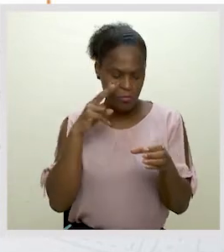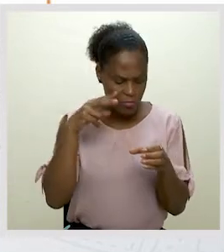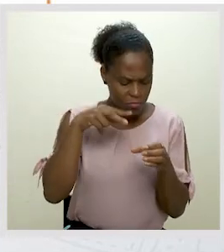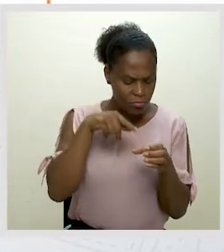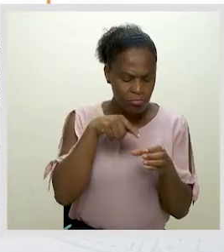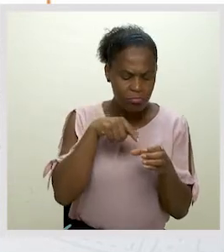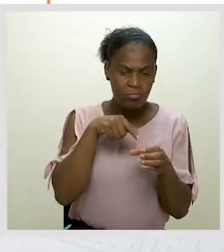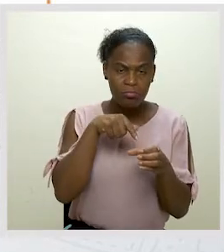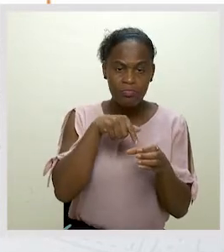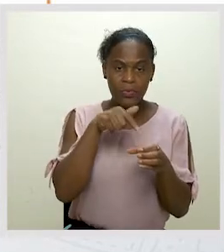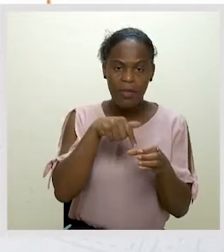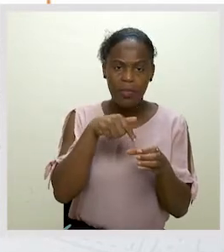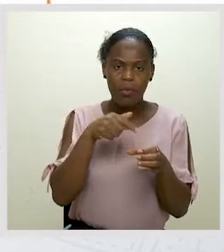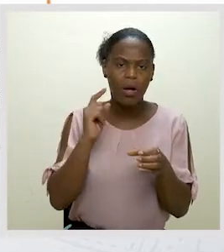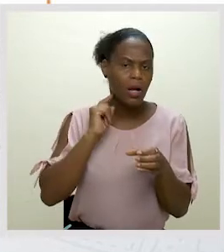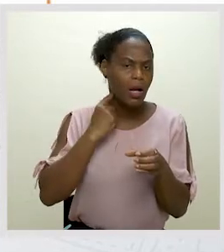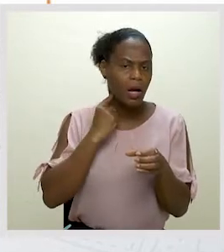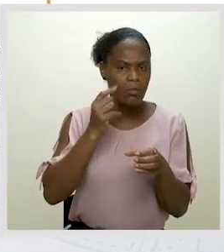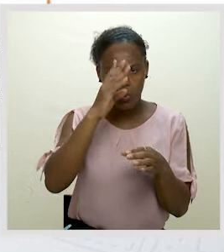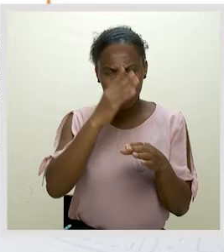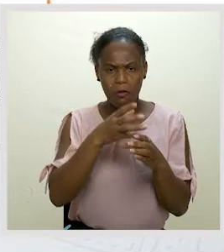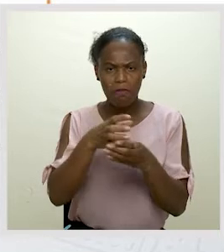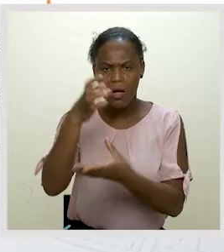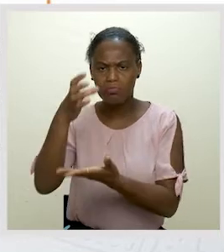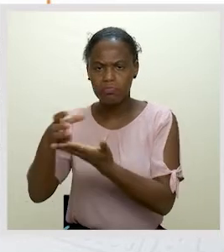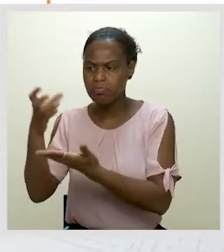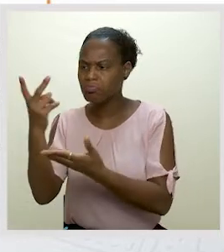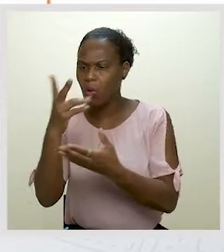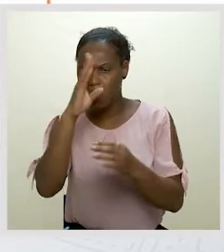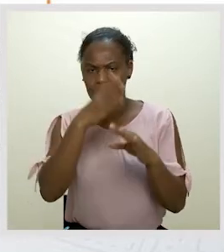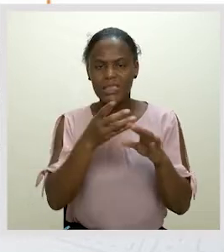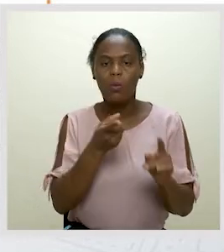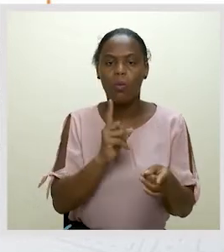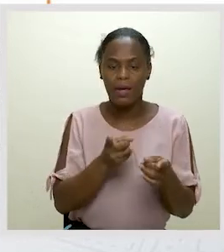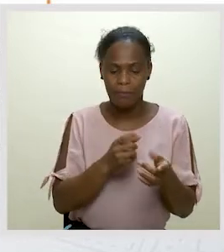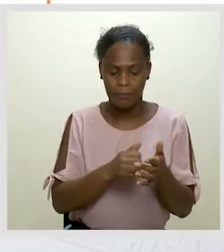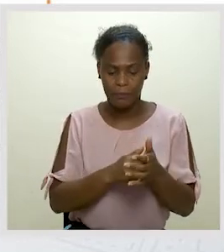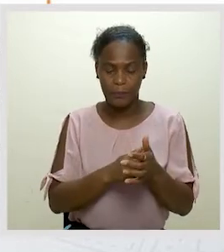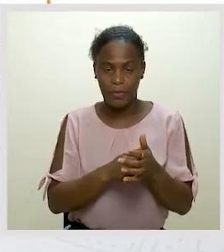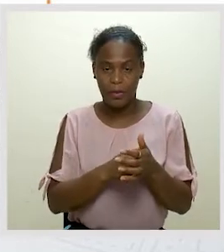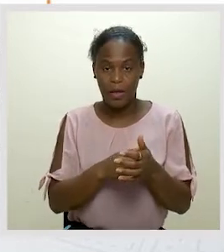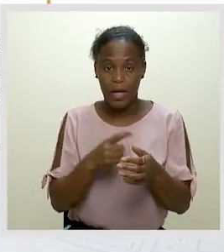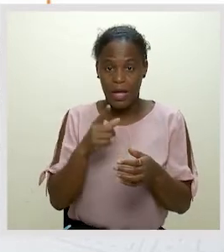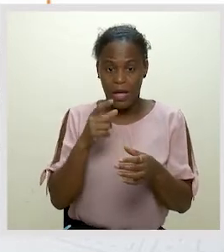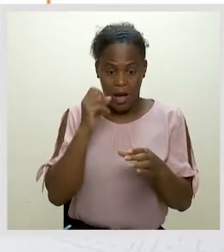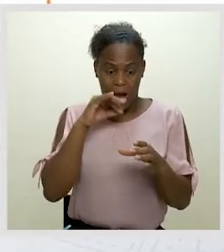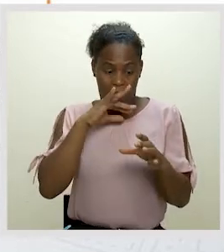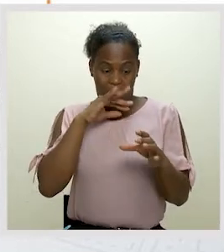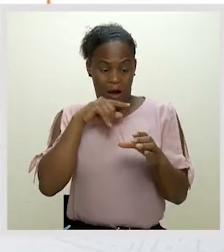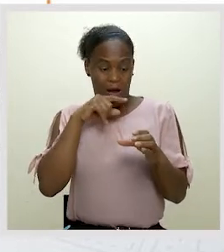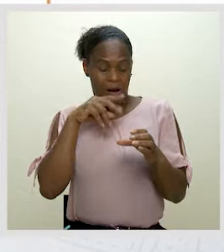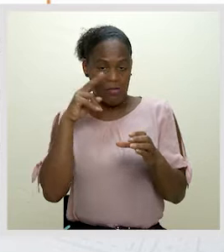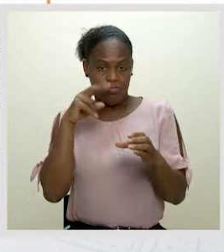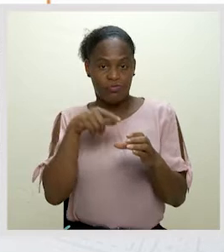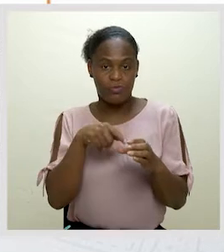para observar o que teria acontecido nos 2 frascos. E o que é que surpreendeu